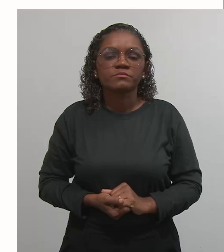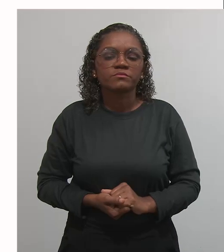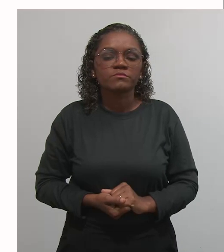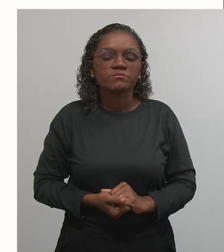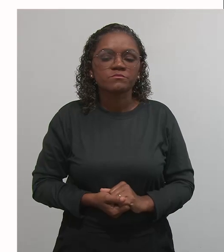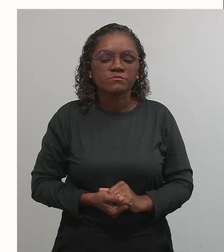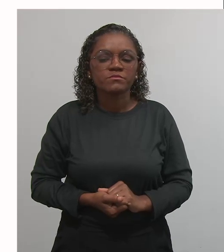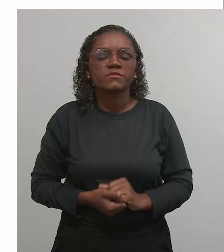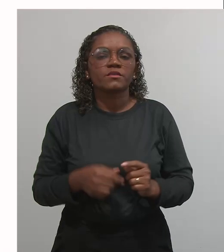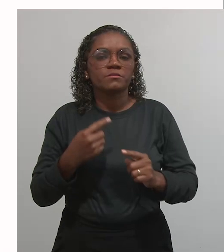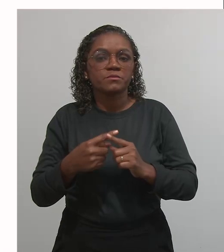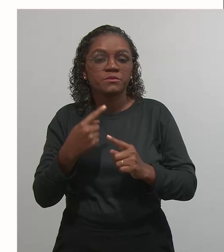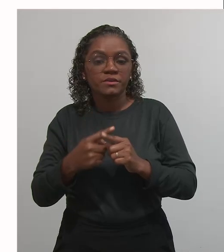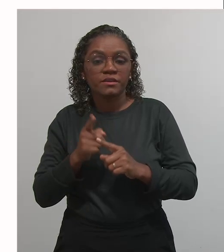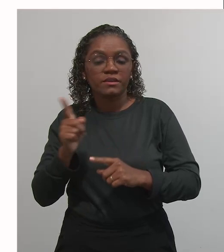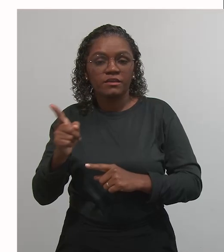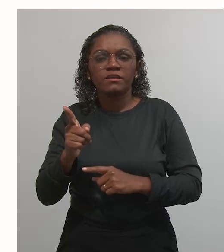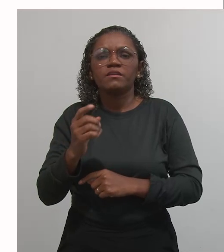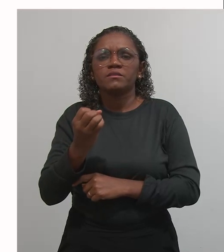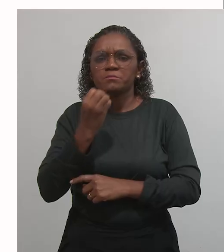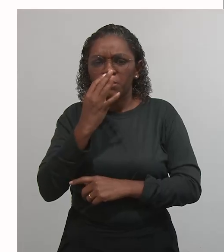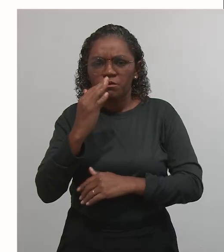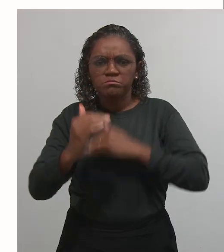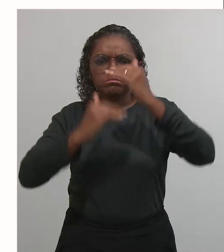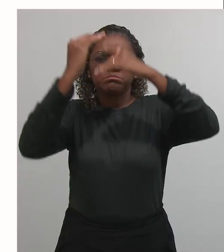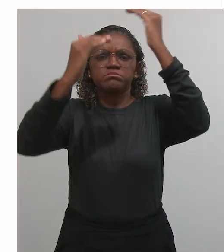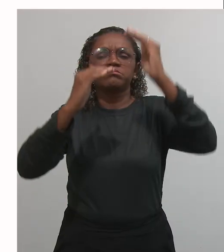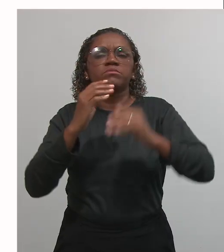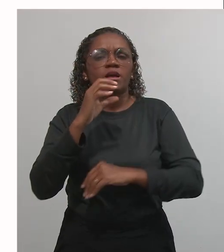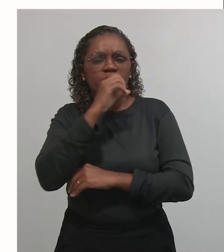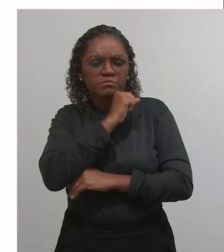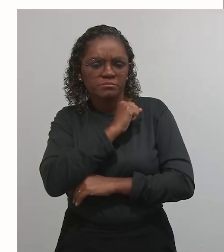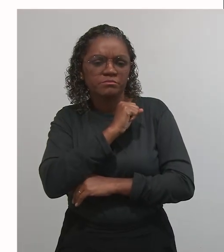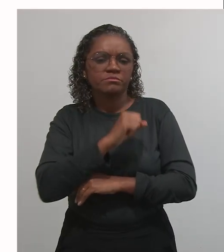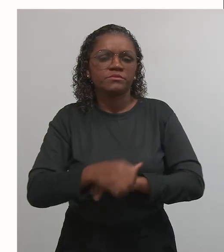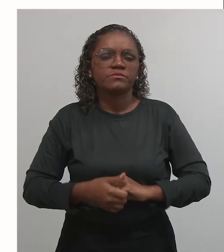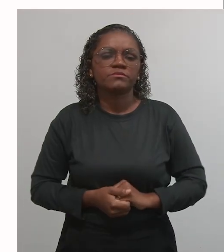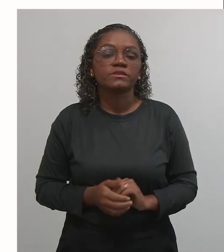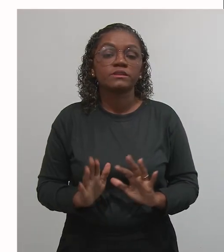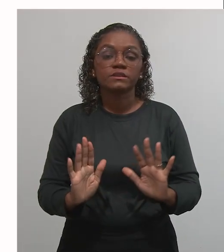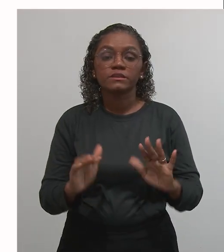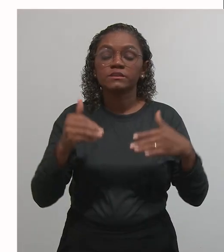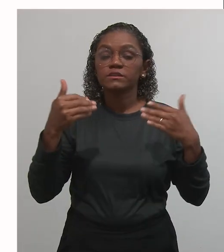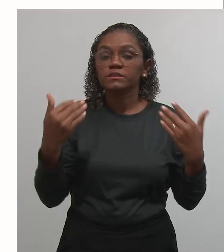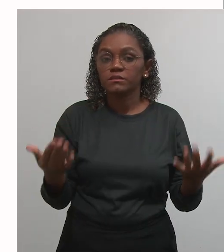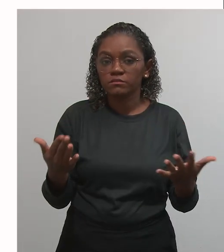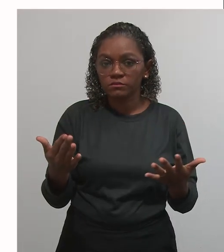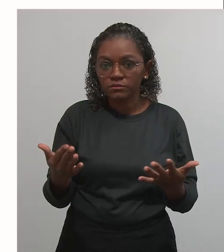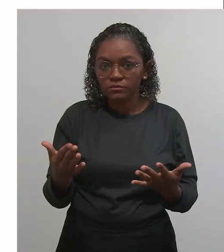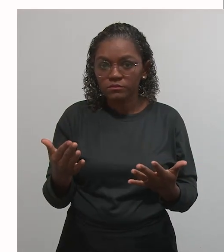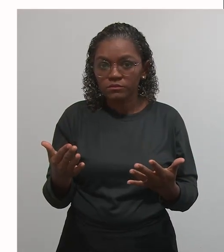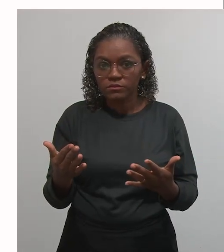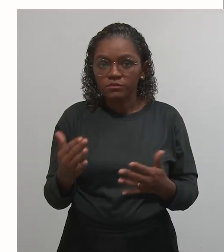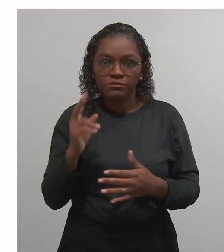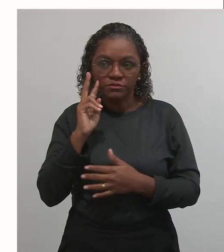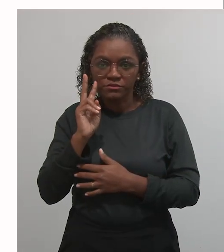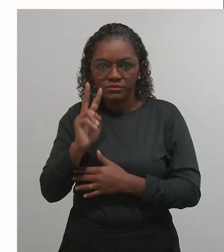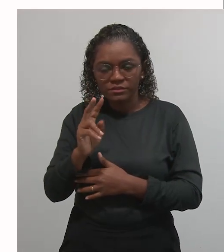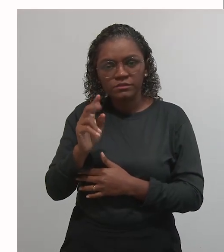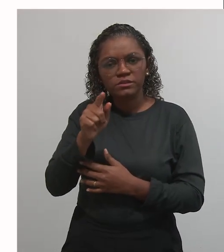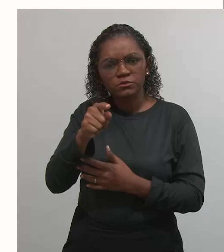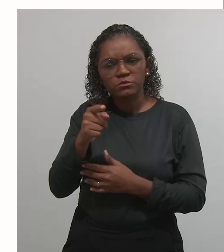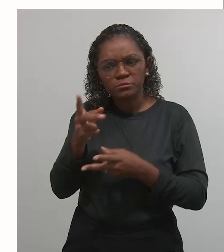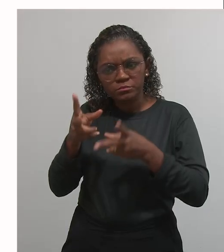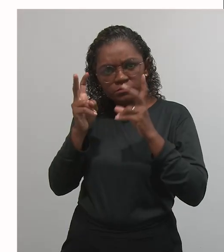enfim, era muito à frente do seu tempo, né? Então, você já parou para pensar que toda a construção